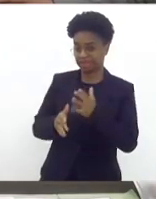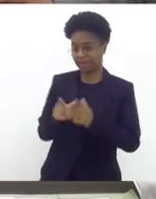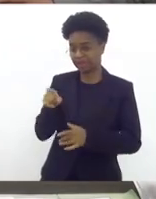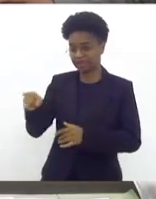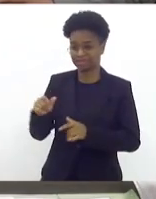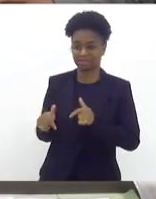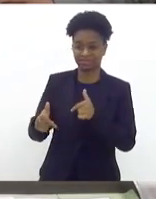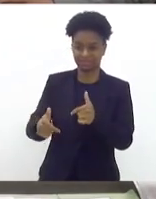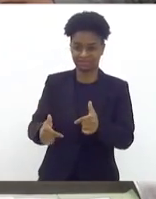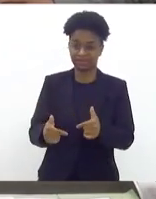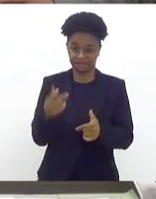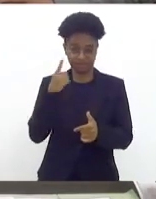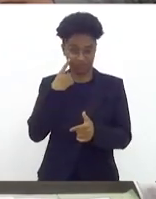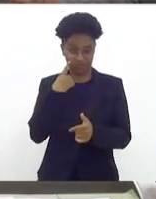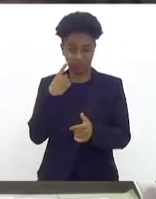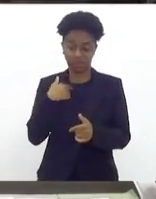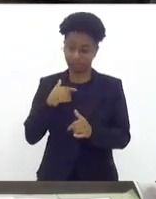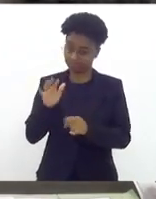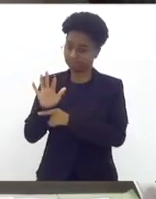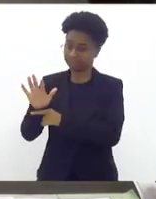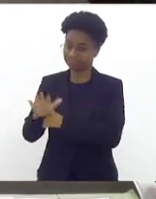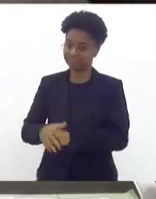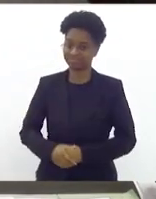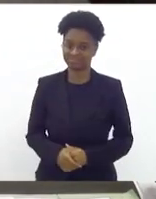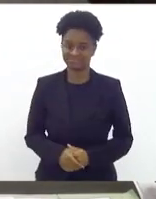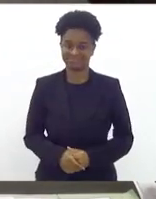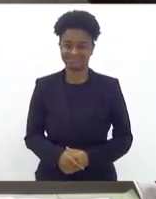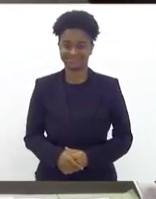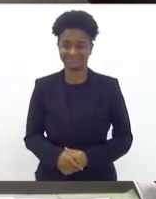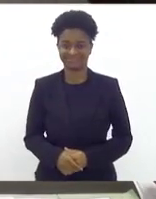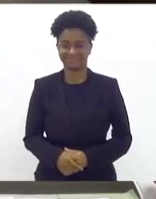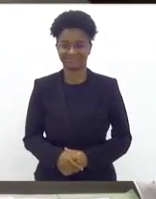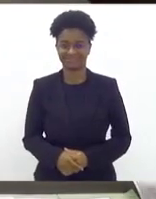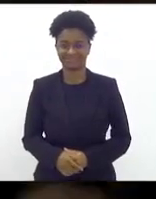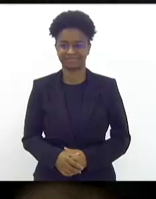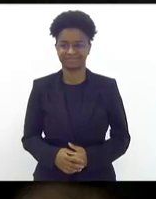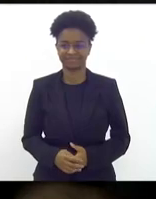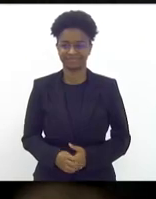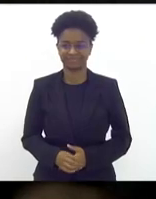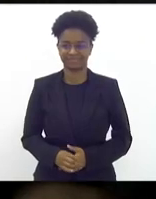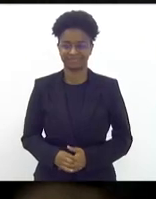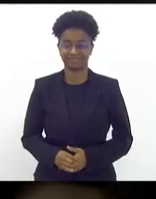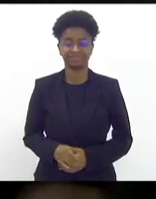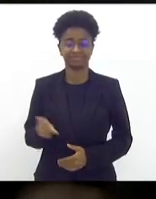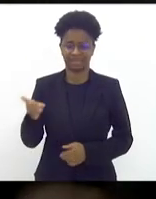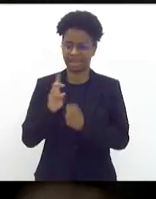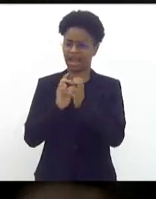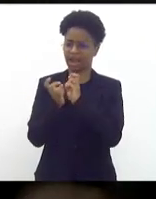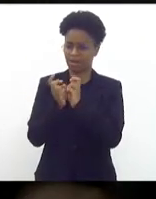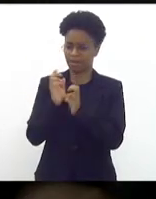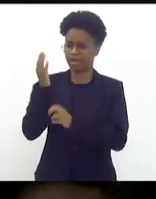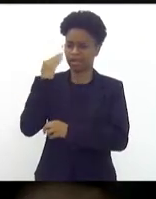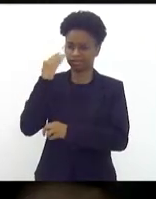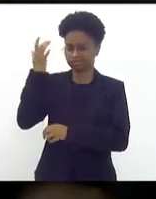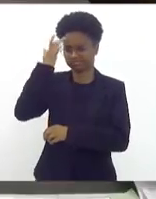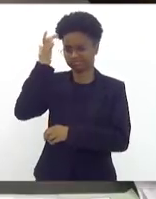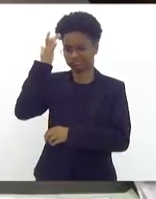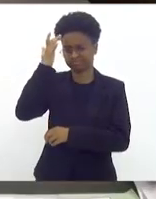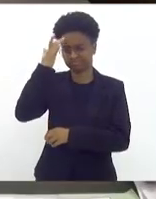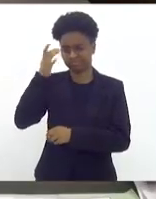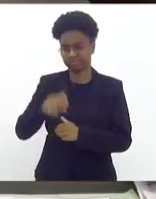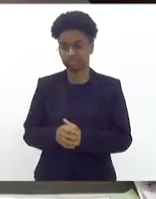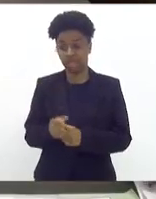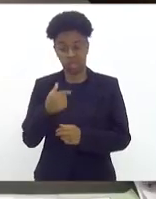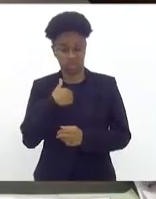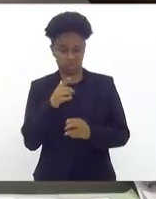Viu como eu joguei do seu lado, né, deputado Mink? Aliás, até para o deputado Carlos Mink, um exímio capoeirista. Olha, exímio não, mas